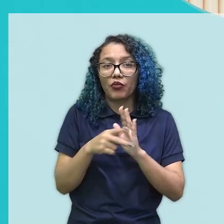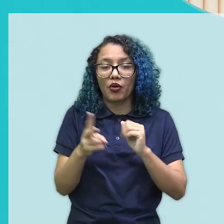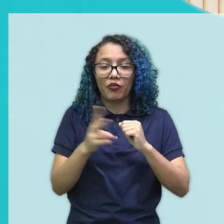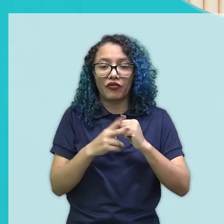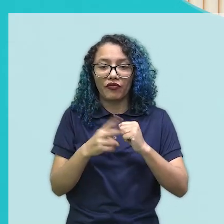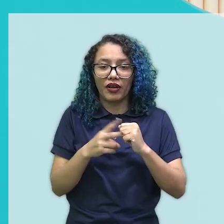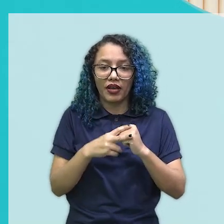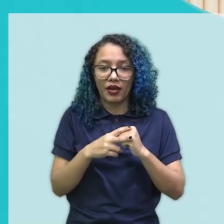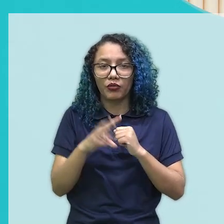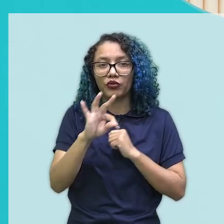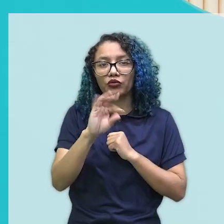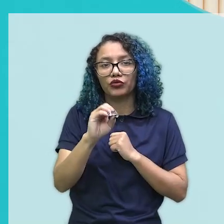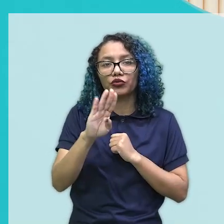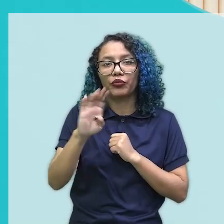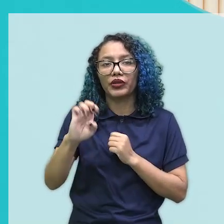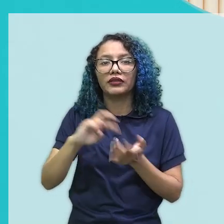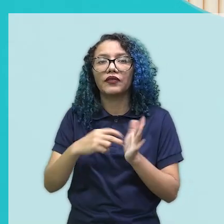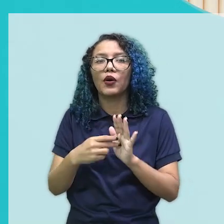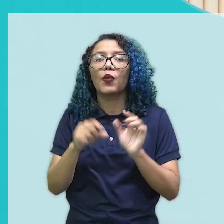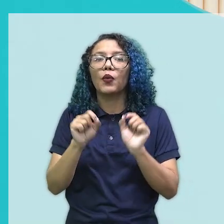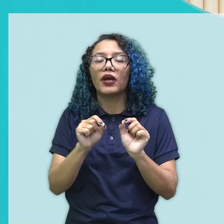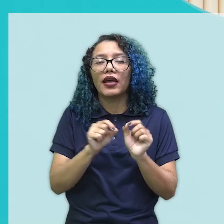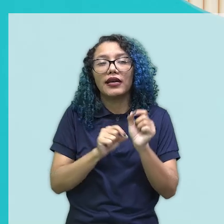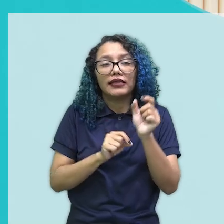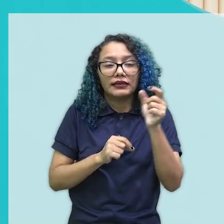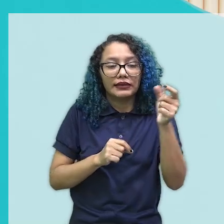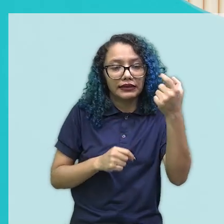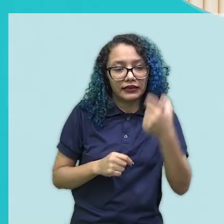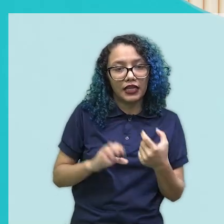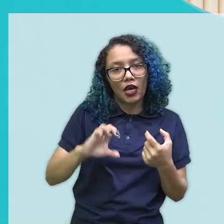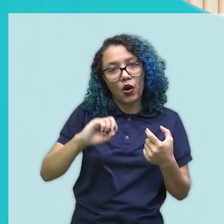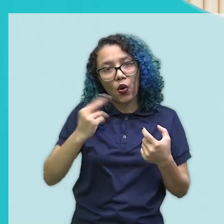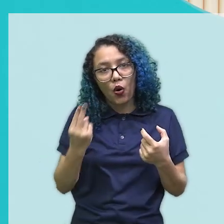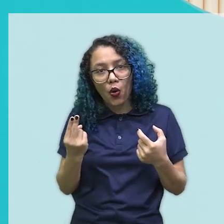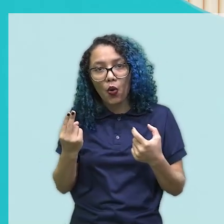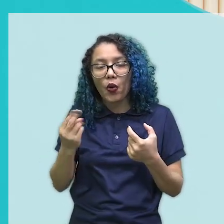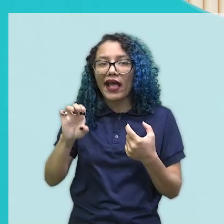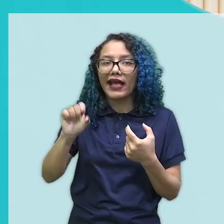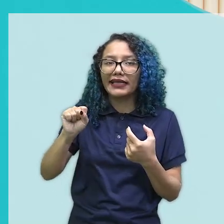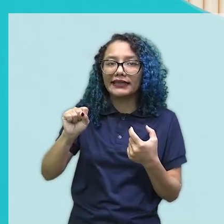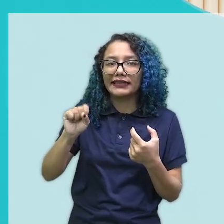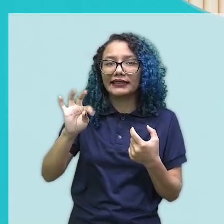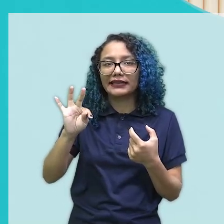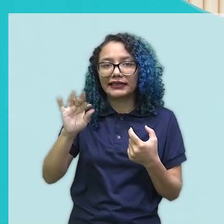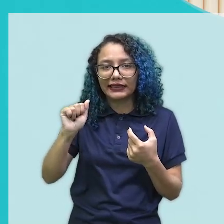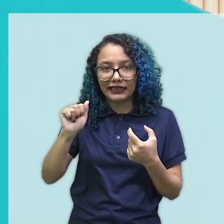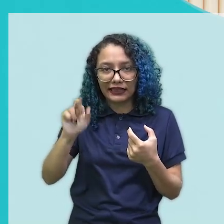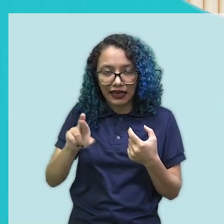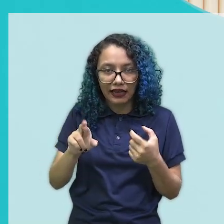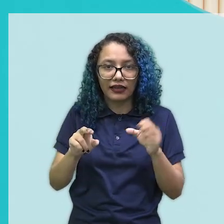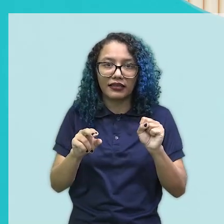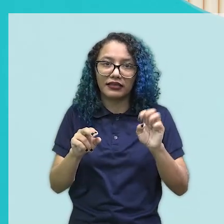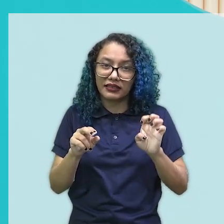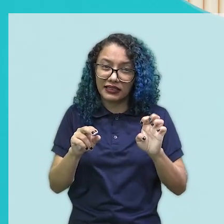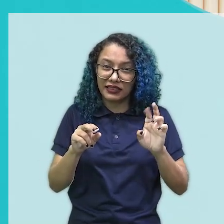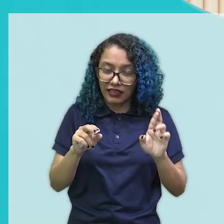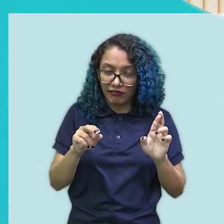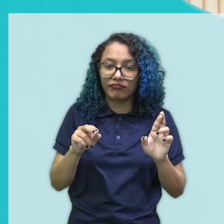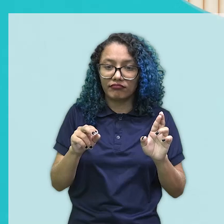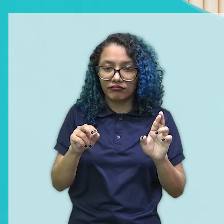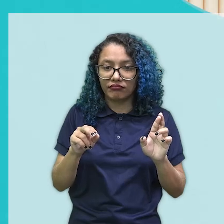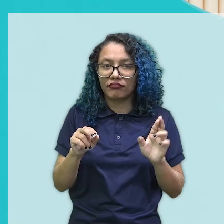ou estar. Então eu vou usar porque eu sempre vou estar dizendo assim: alguém estava fazendo